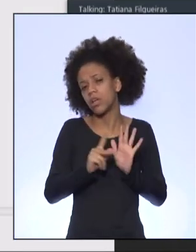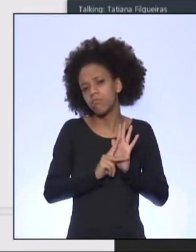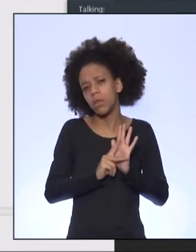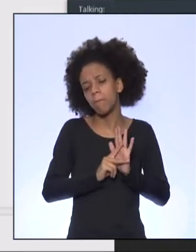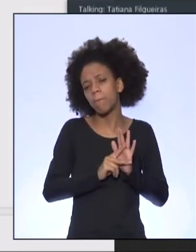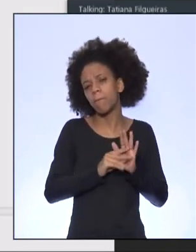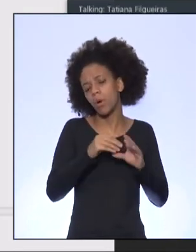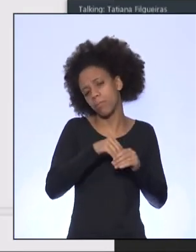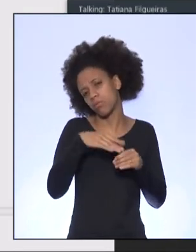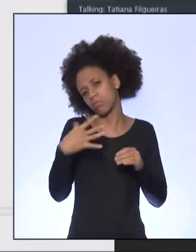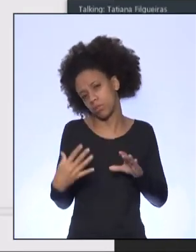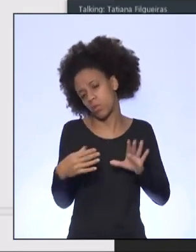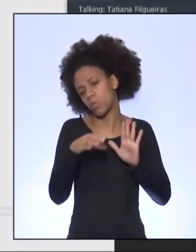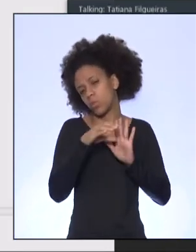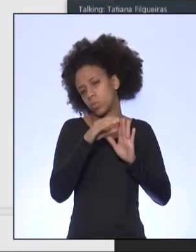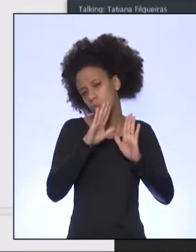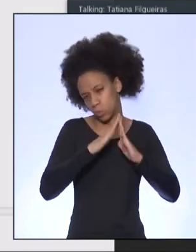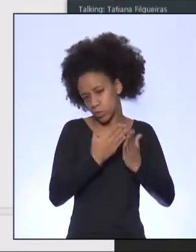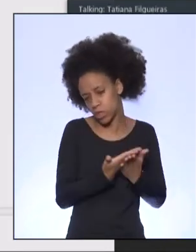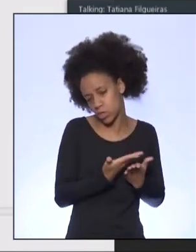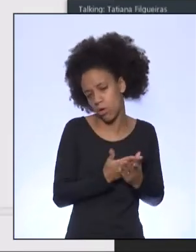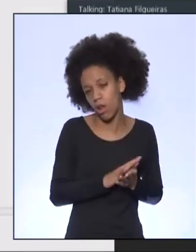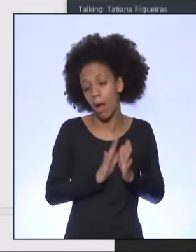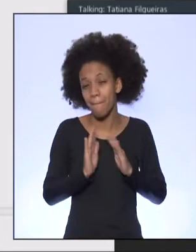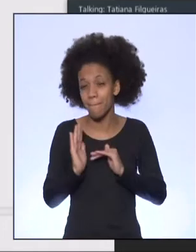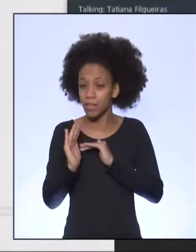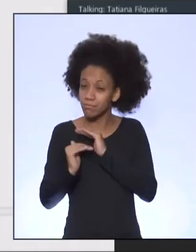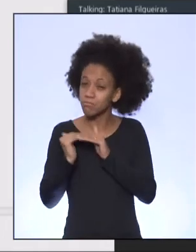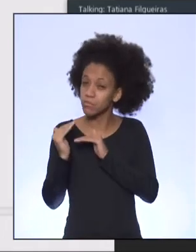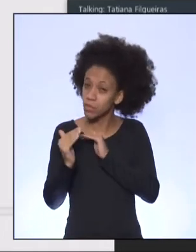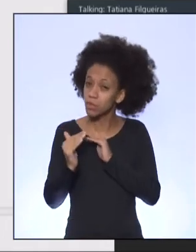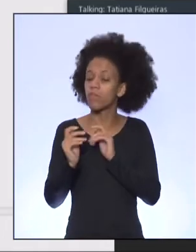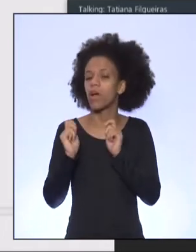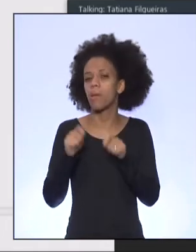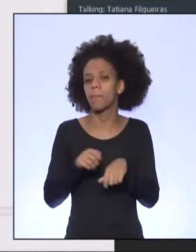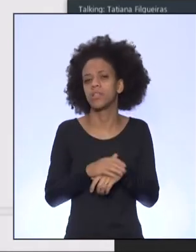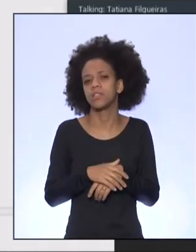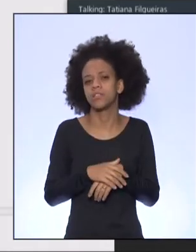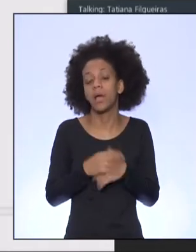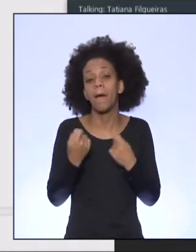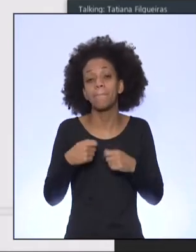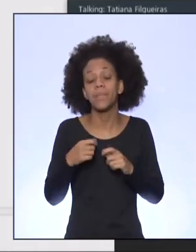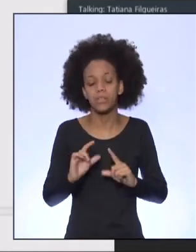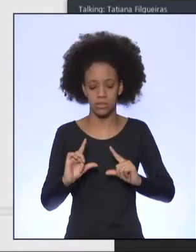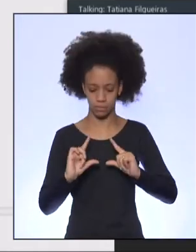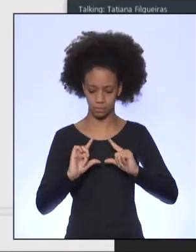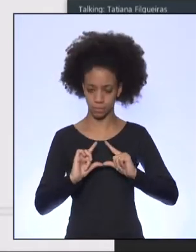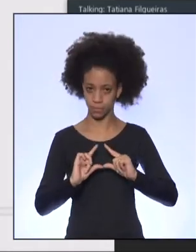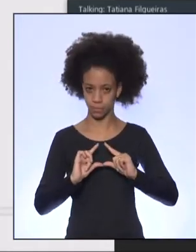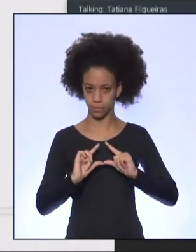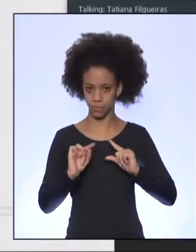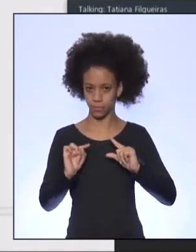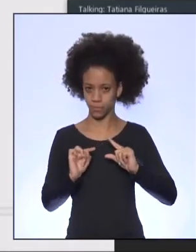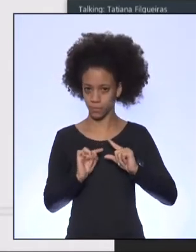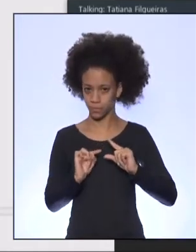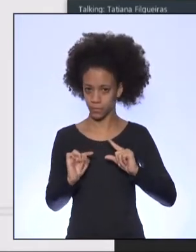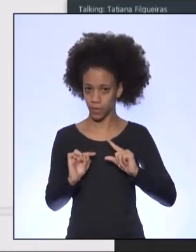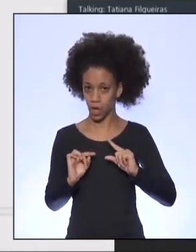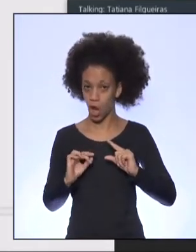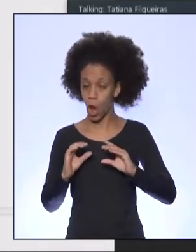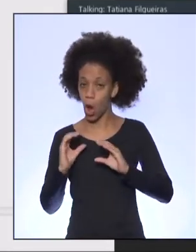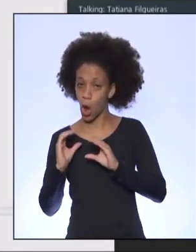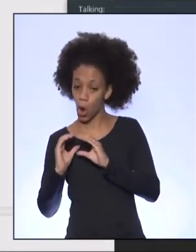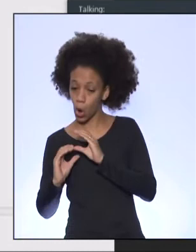disciplina escolar, né? Mas para desenvolver essas competências, a gente precisa de um tripé que inclui comunicar e